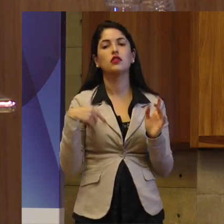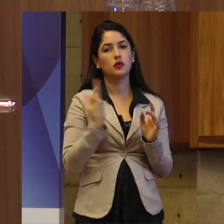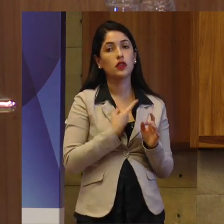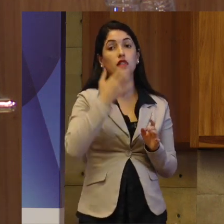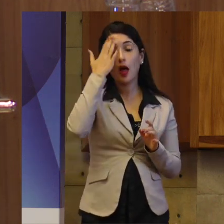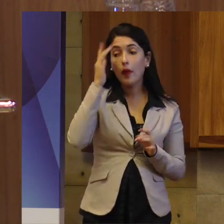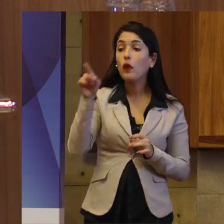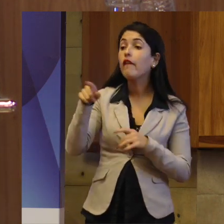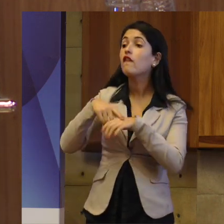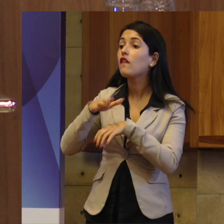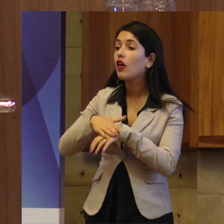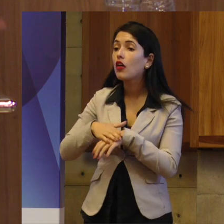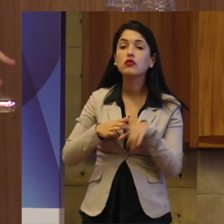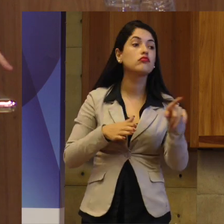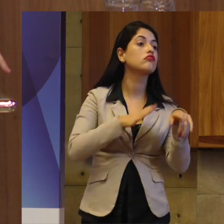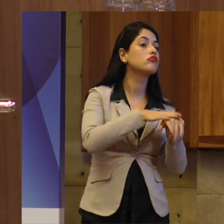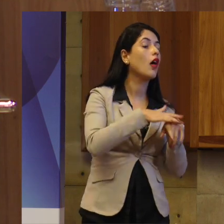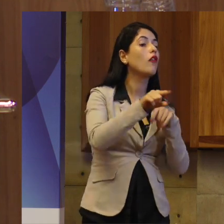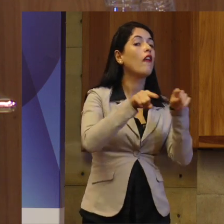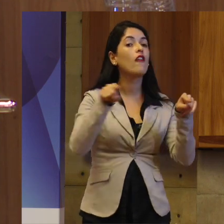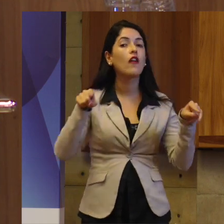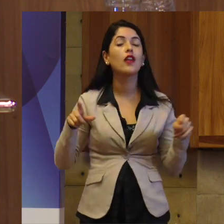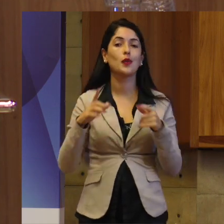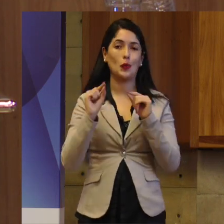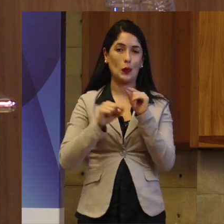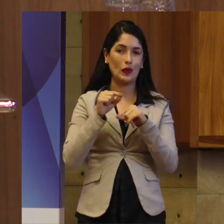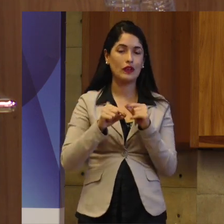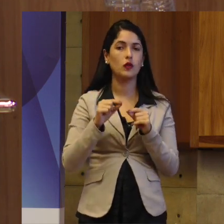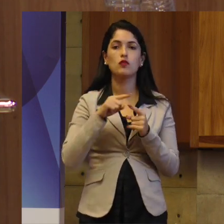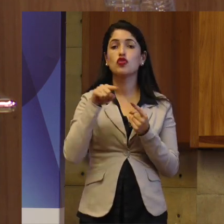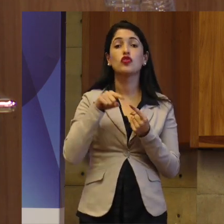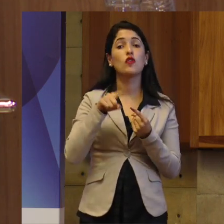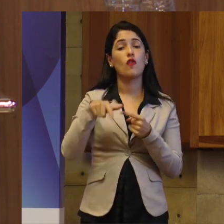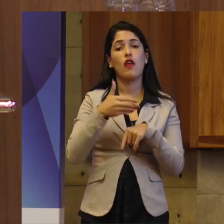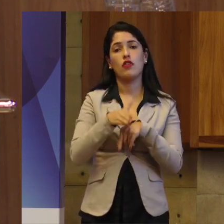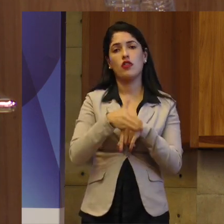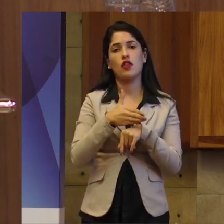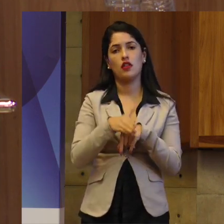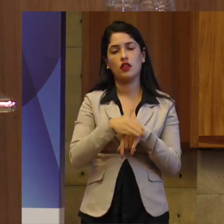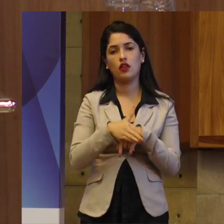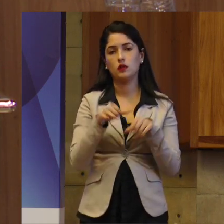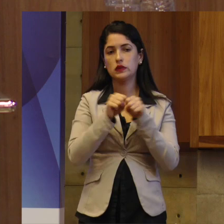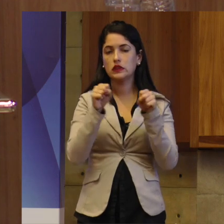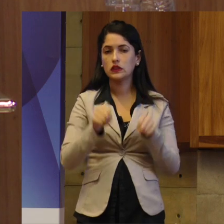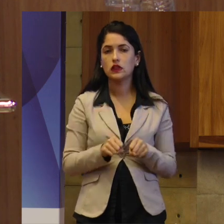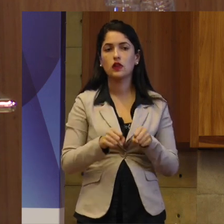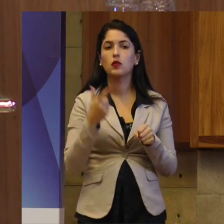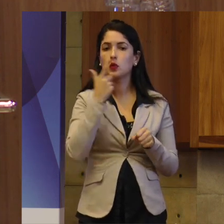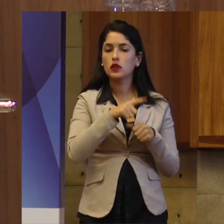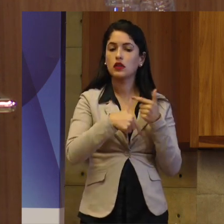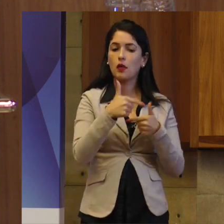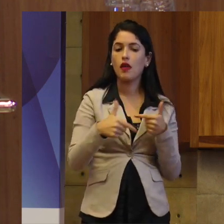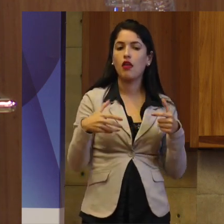faz. Então, o objetivo todo é treinar, digamos assim, o sistema a trabalhar em equipe. E,